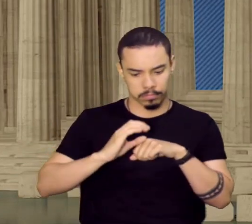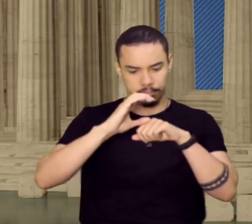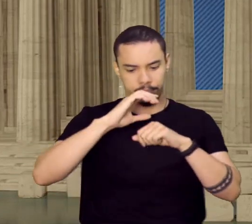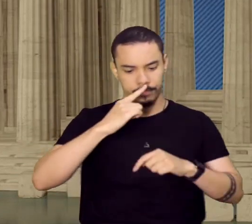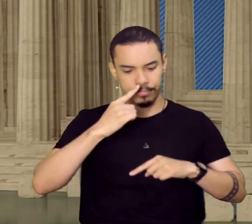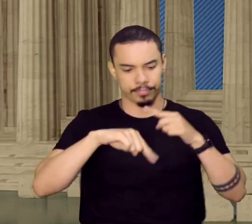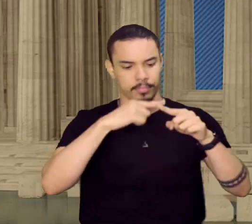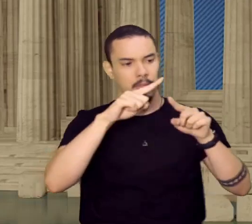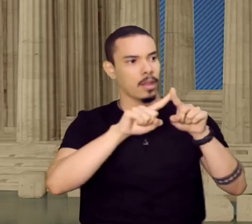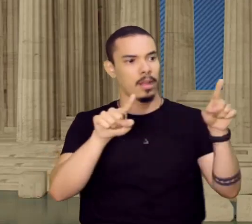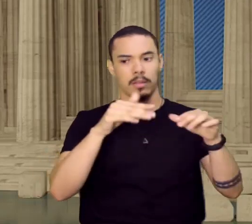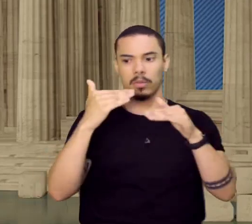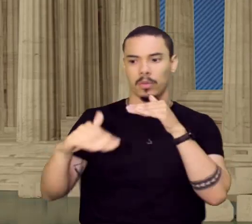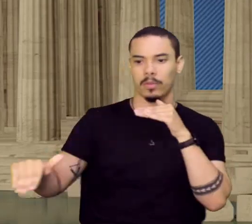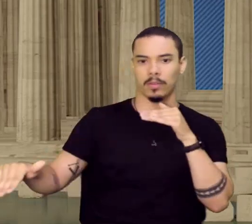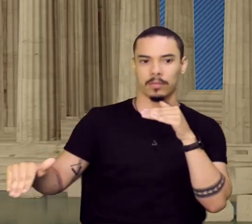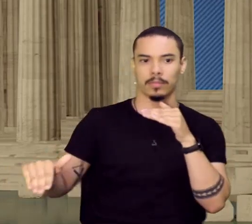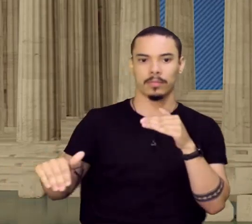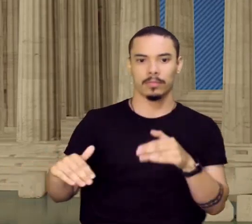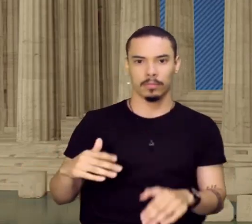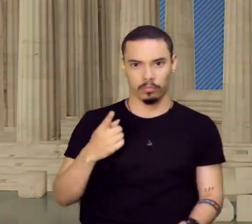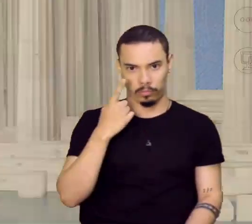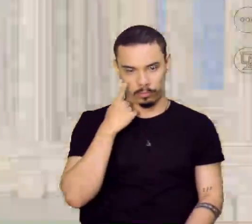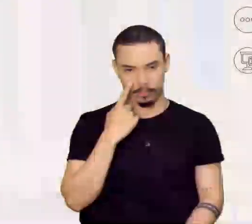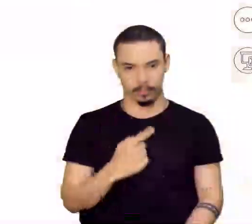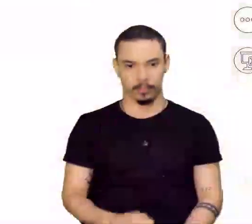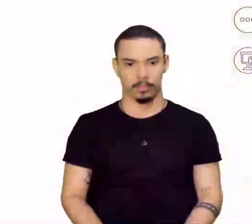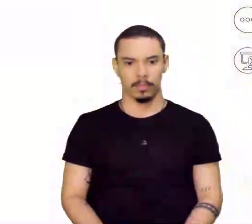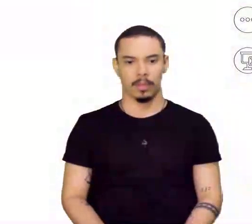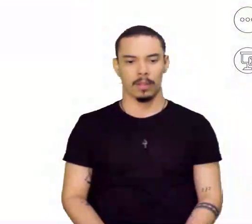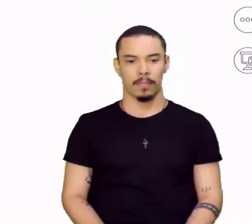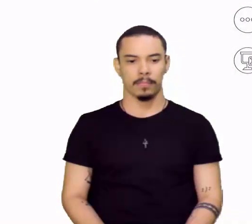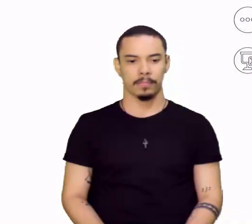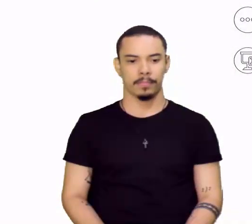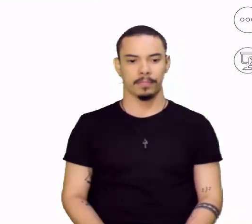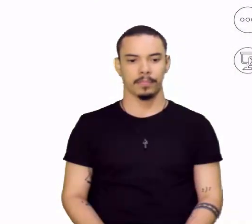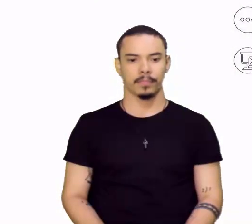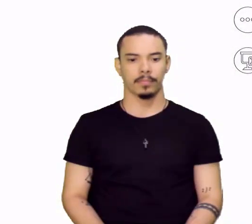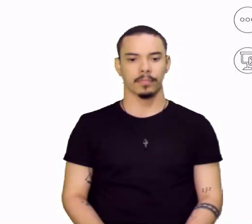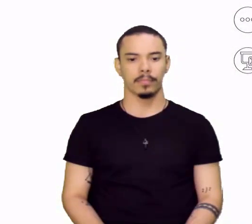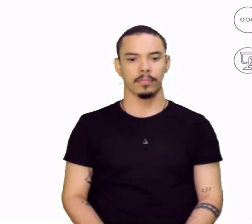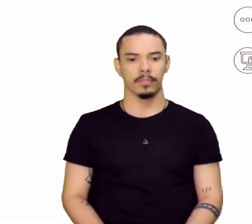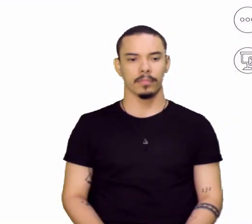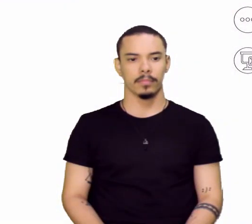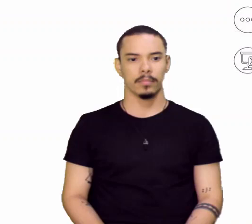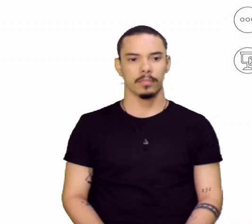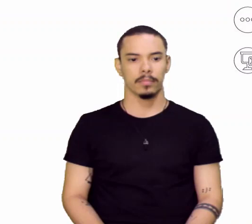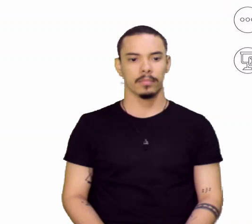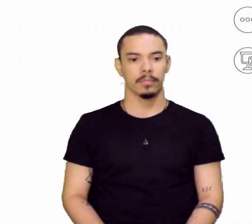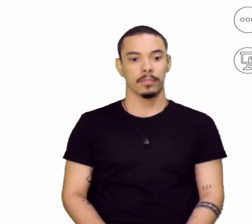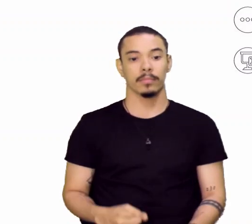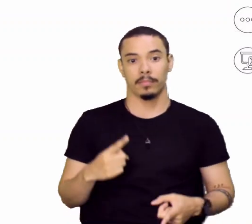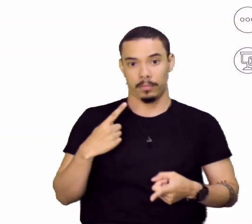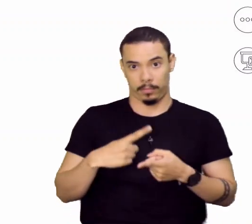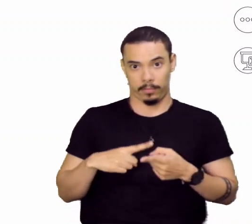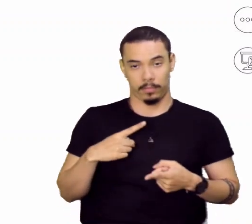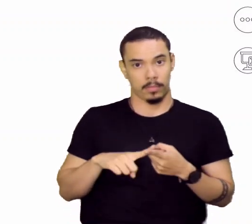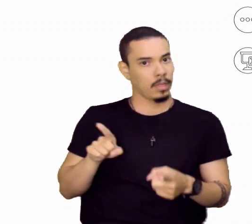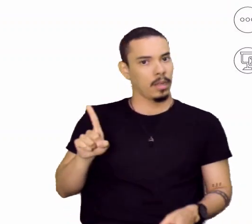discordou. Então, por que ele discordou? Vamos lá, olha aí. Porque, Anaximandro